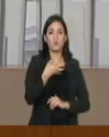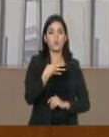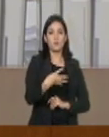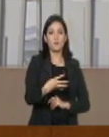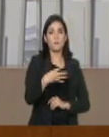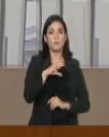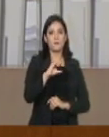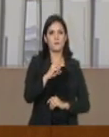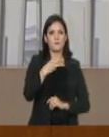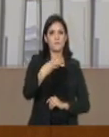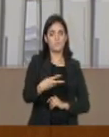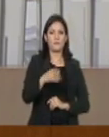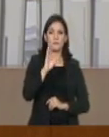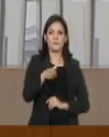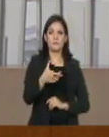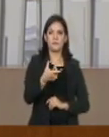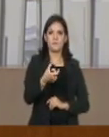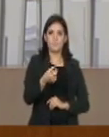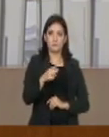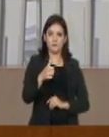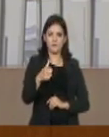12.403, de 2011.